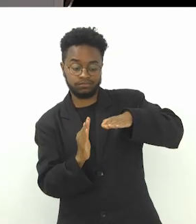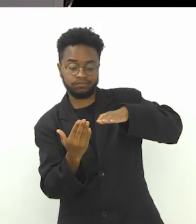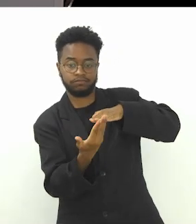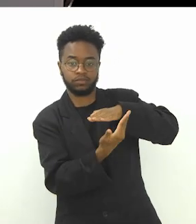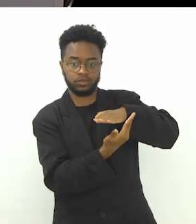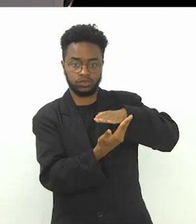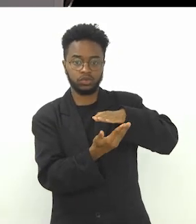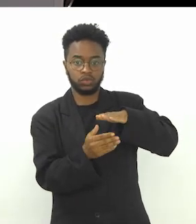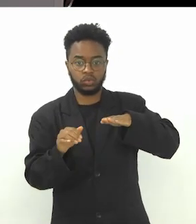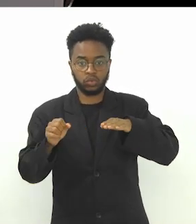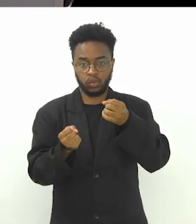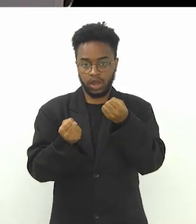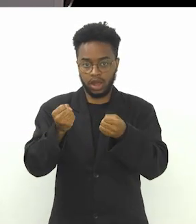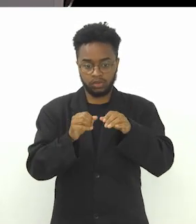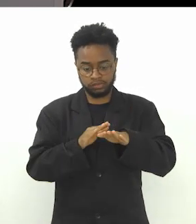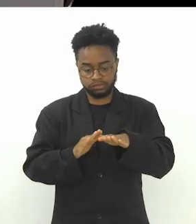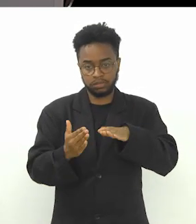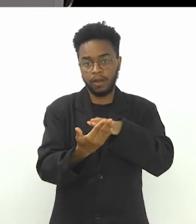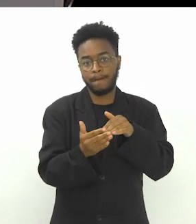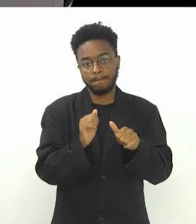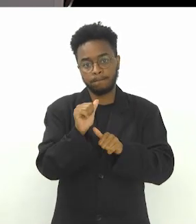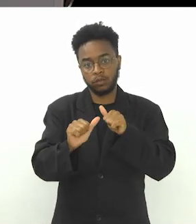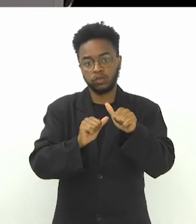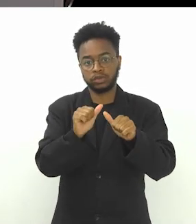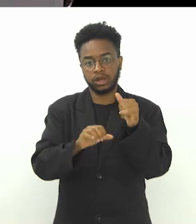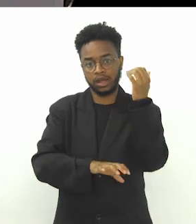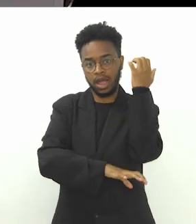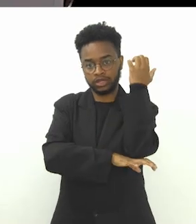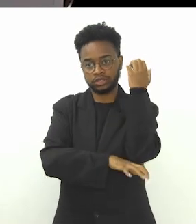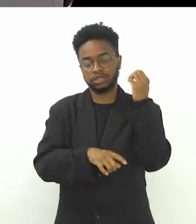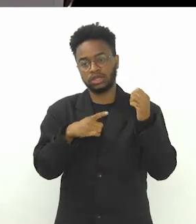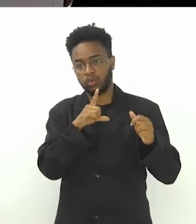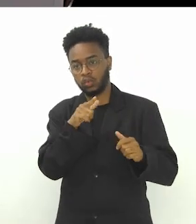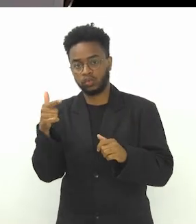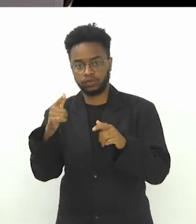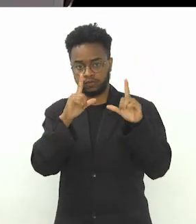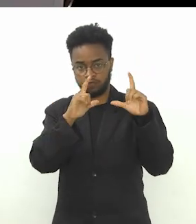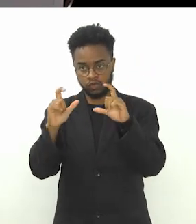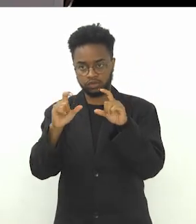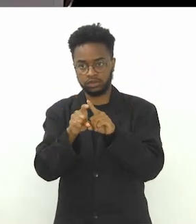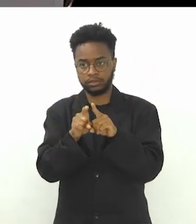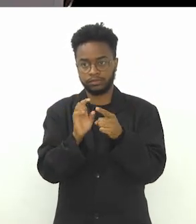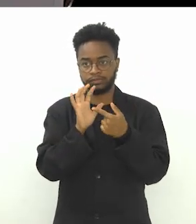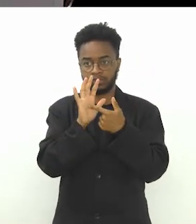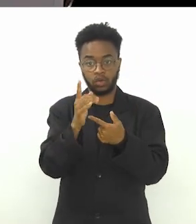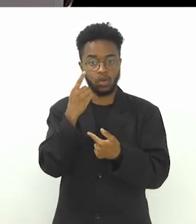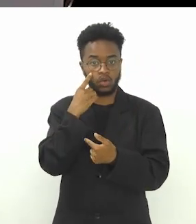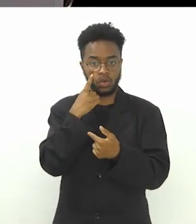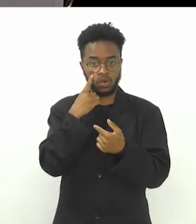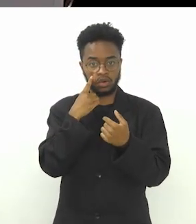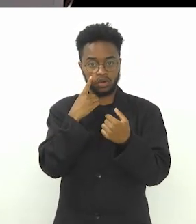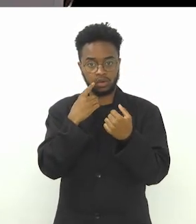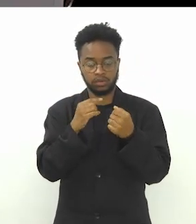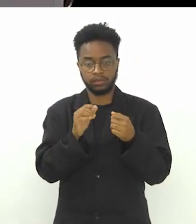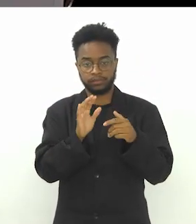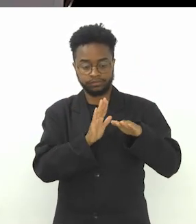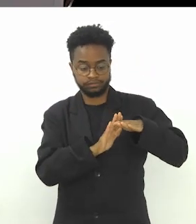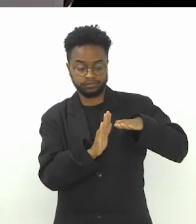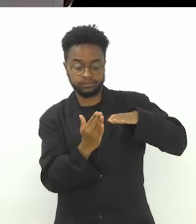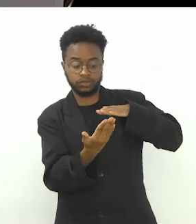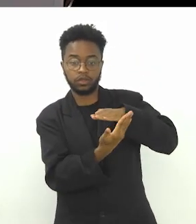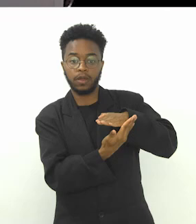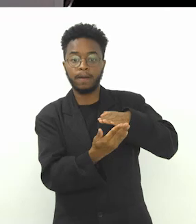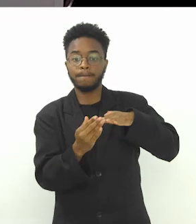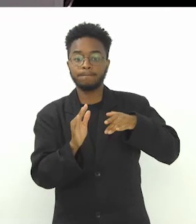parte lateral do carro por trás dessas raízes. Então, a gente tem uma outra foto desse carro. Que aí já revela, ela já está